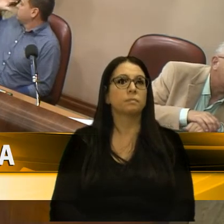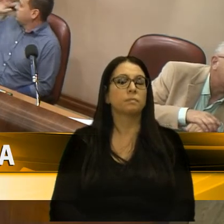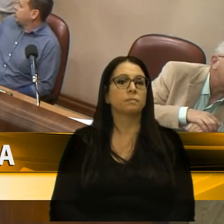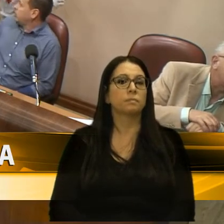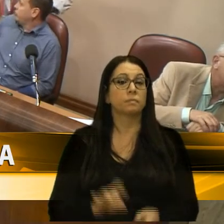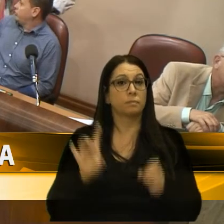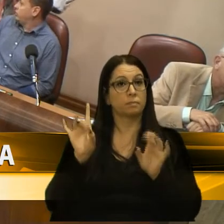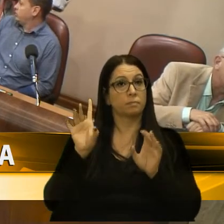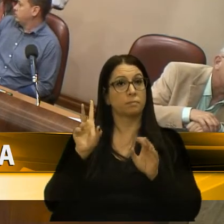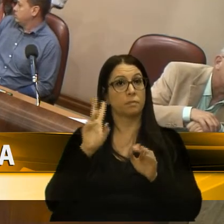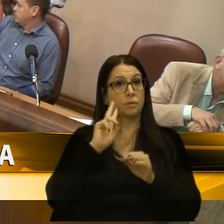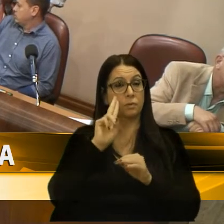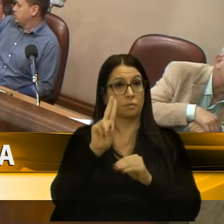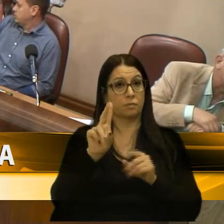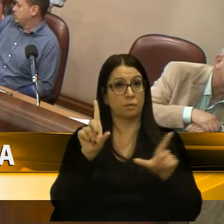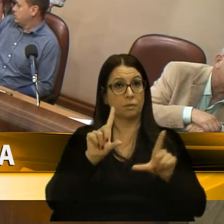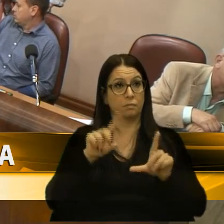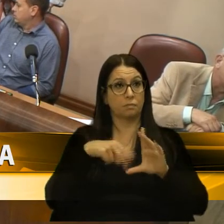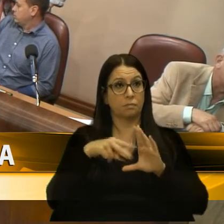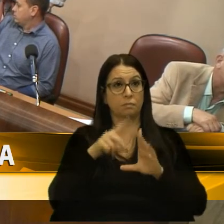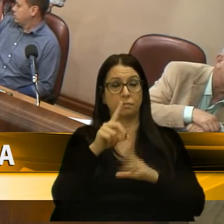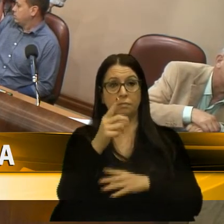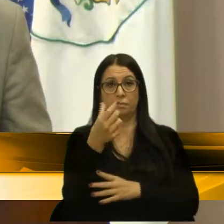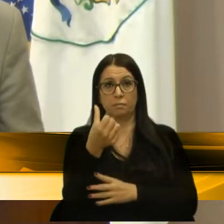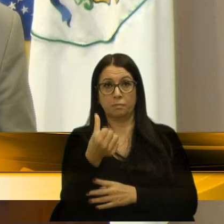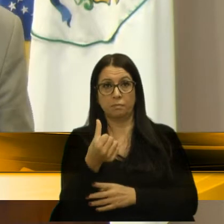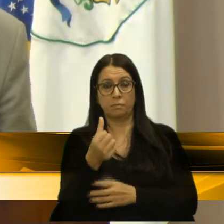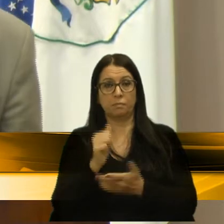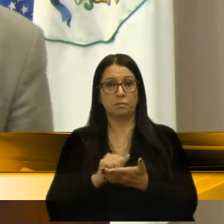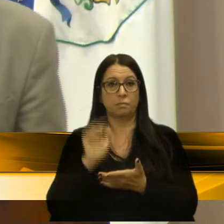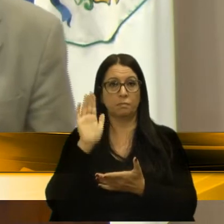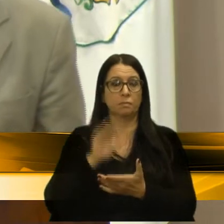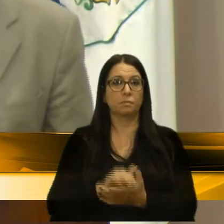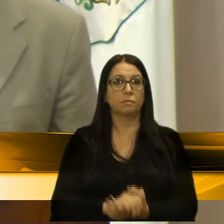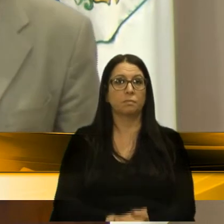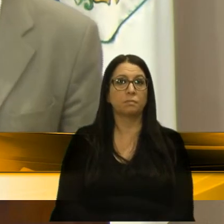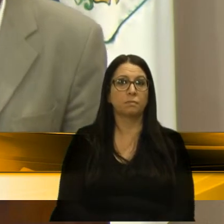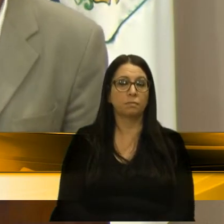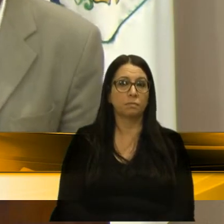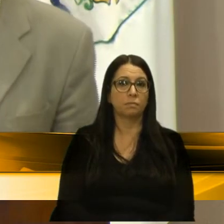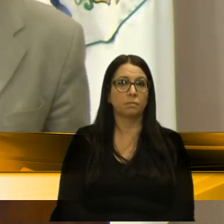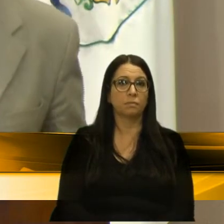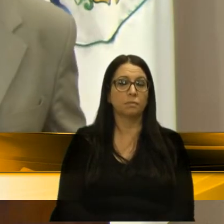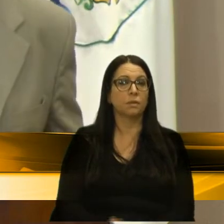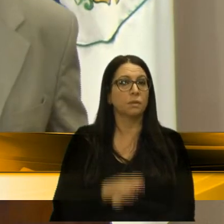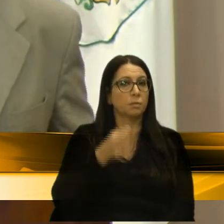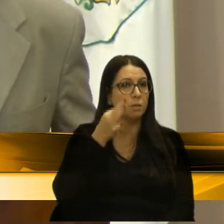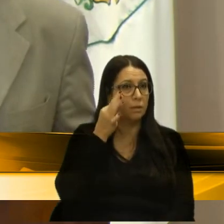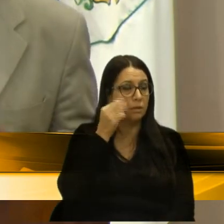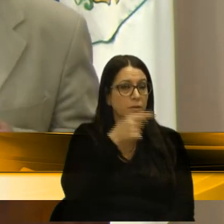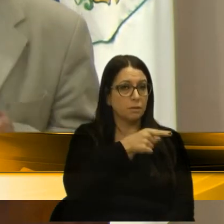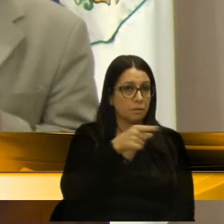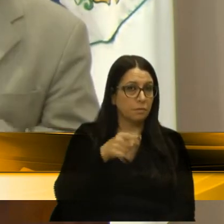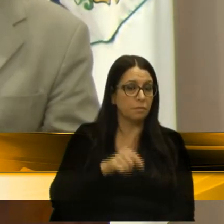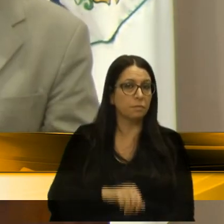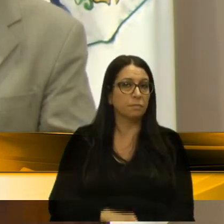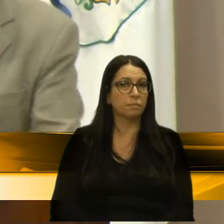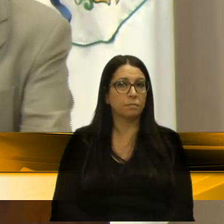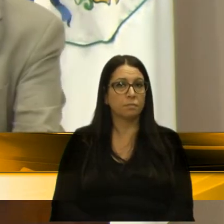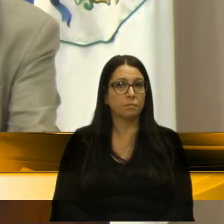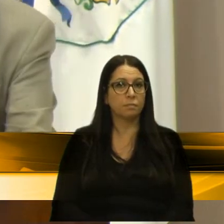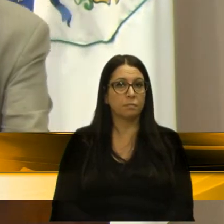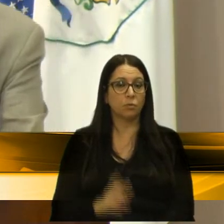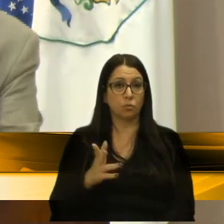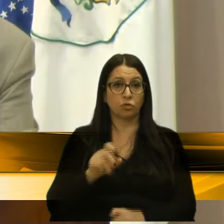especial a quem nos assiste pela TV Câmara, canal 16. Os que Uma nos declaração de prestigiam líder da bancada do PT. com sua presença aqui no plenário na manhã